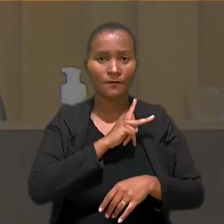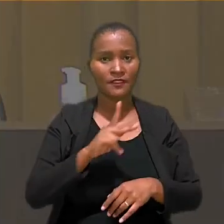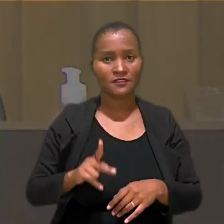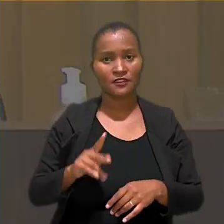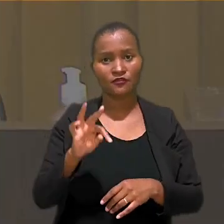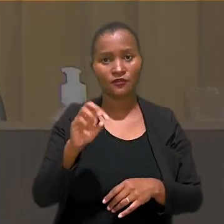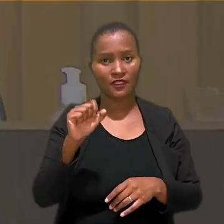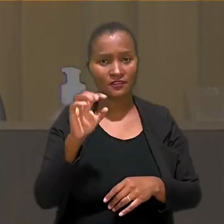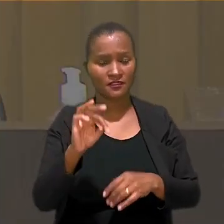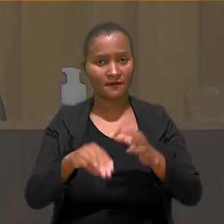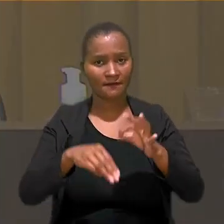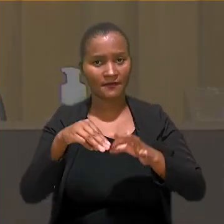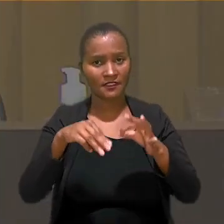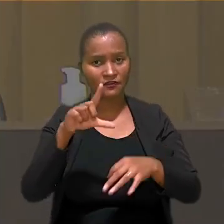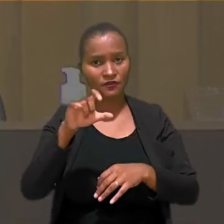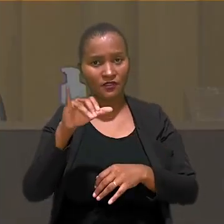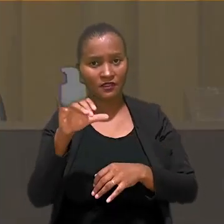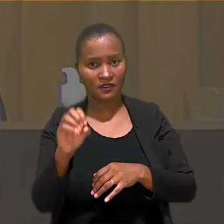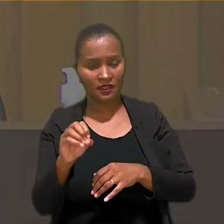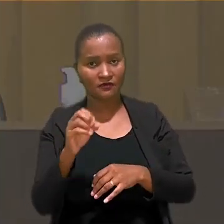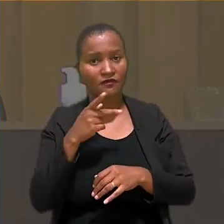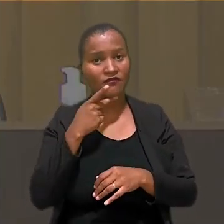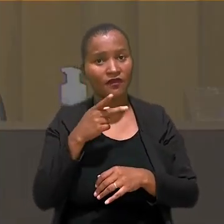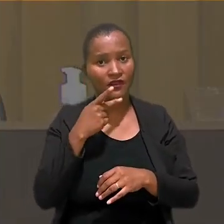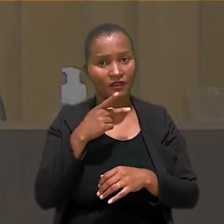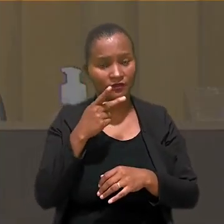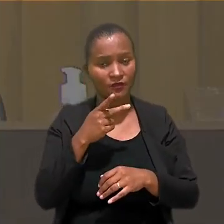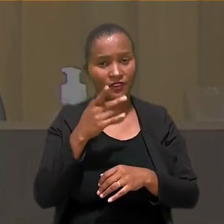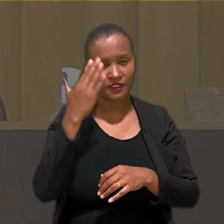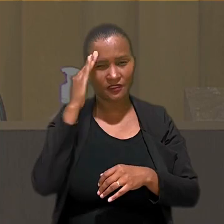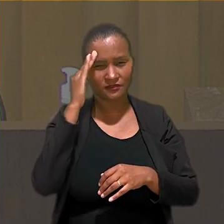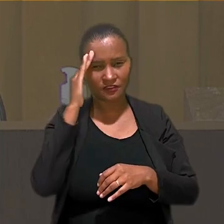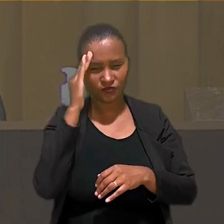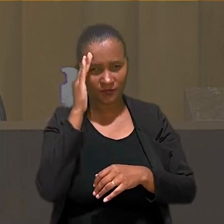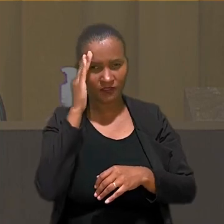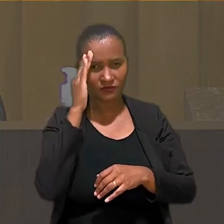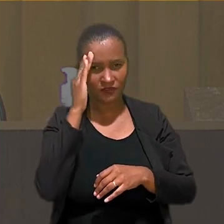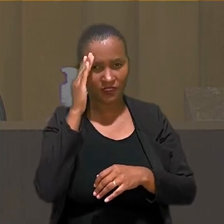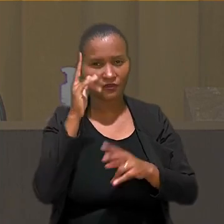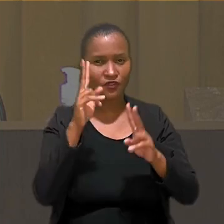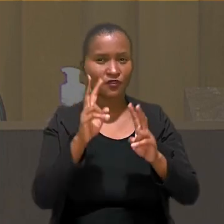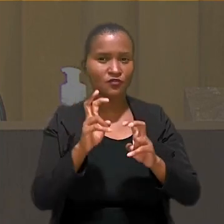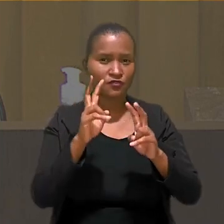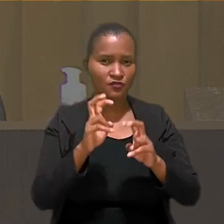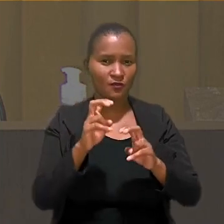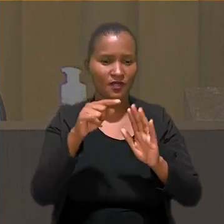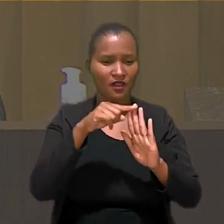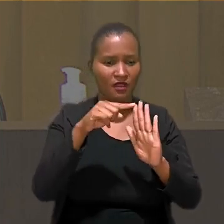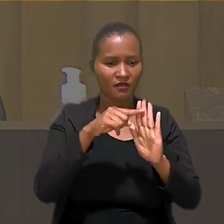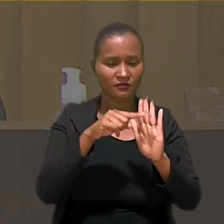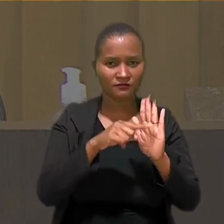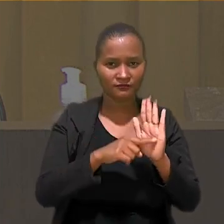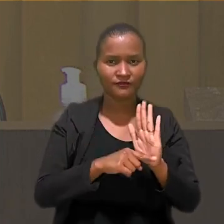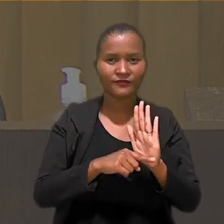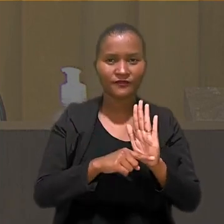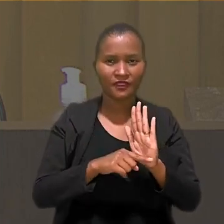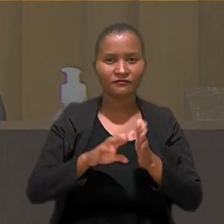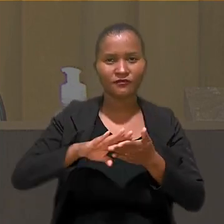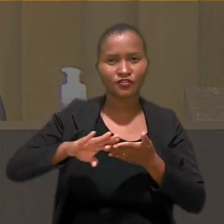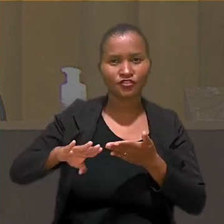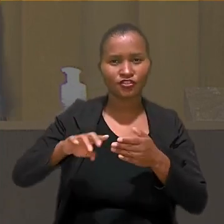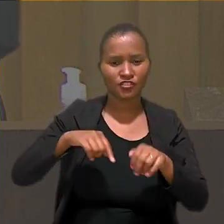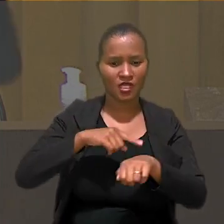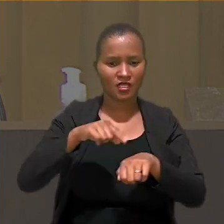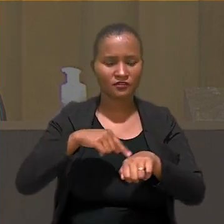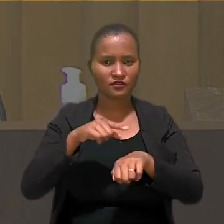O presidente do TST, ministro Lélio Bentes Corrêa, ressaltou que esse entendimento acerca da validade das cláusulas que suprimem